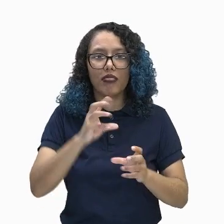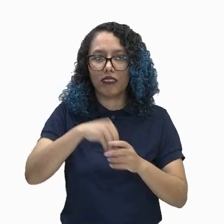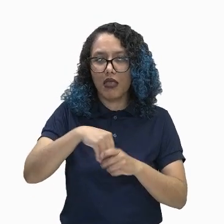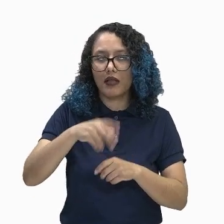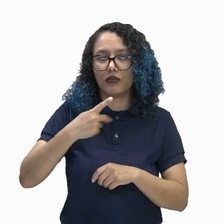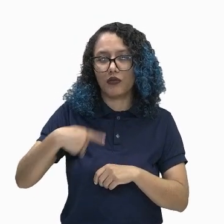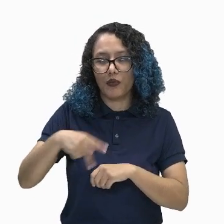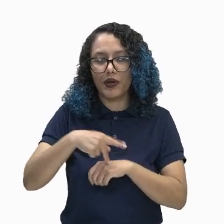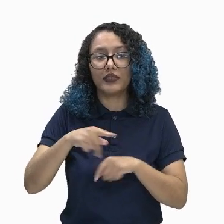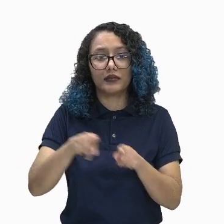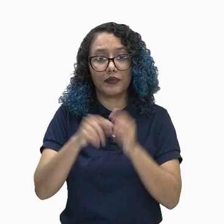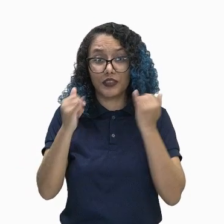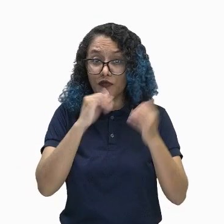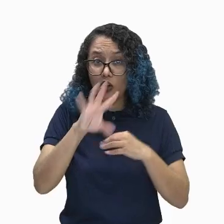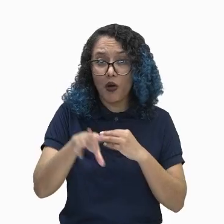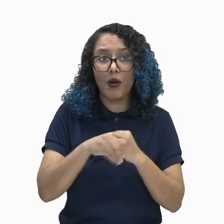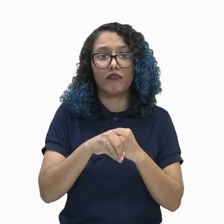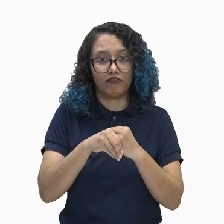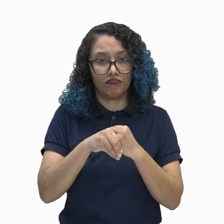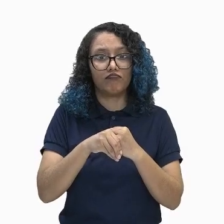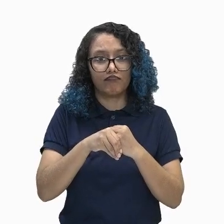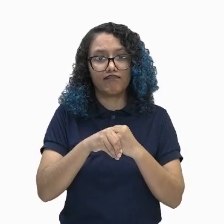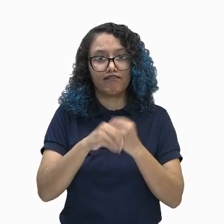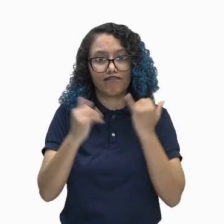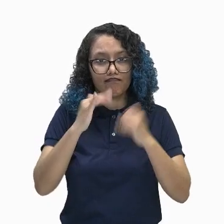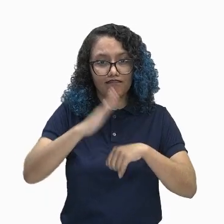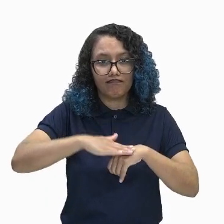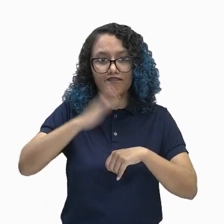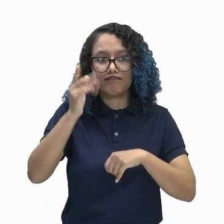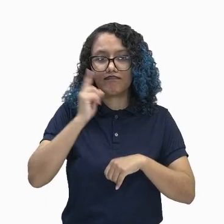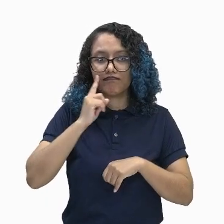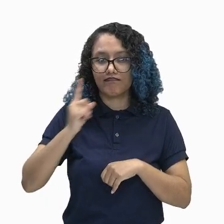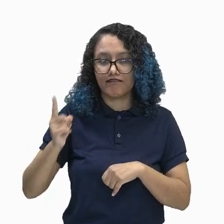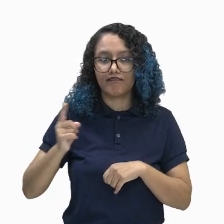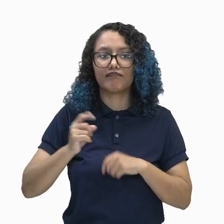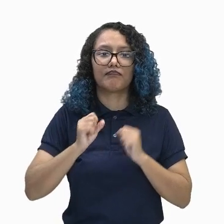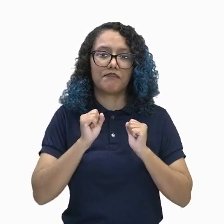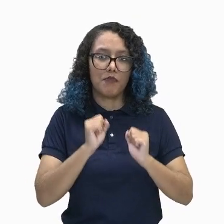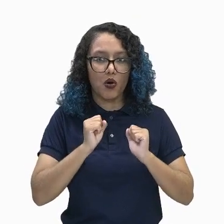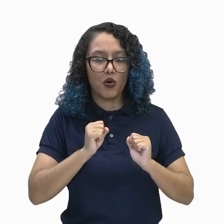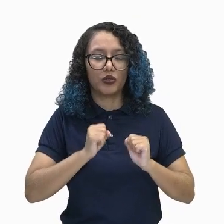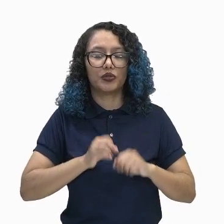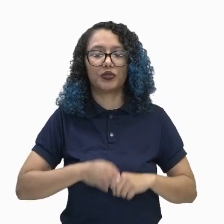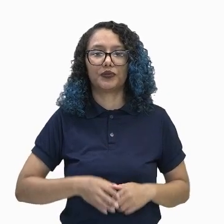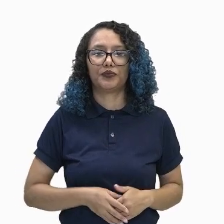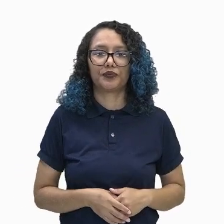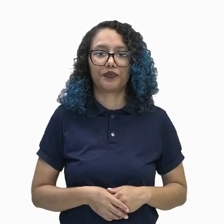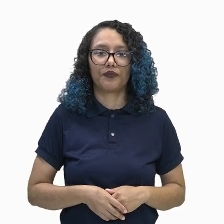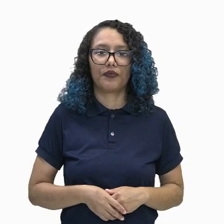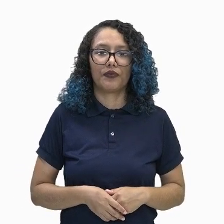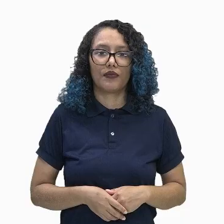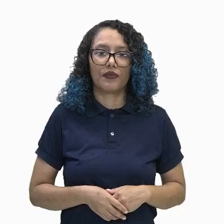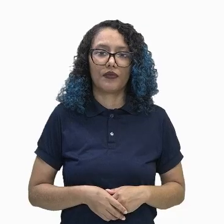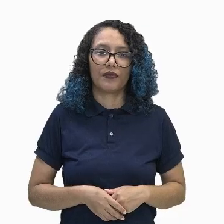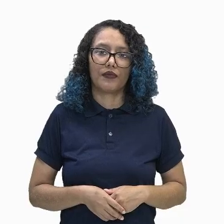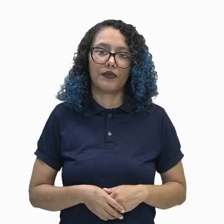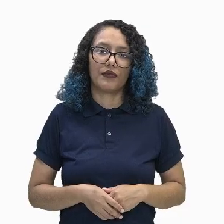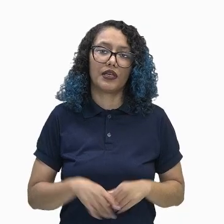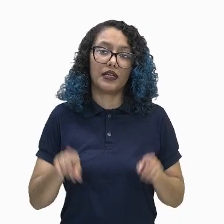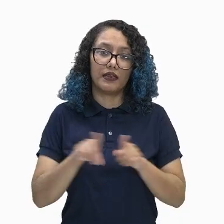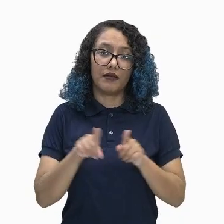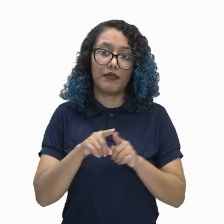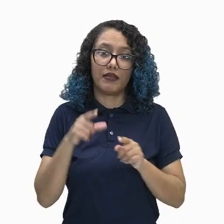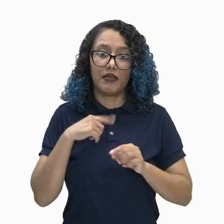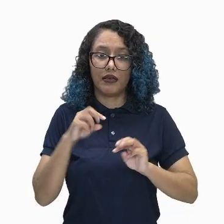saiba mais, se informe, procure saber mais sobre essa campanha, sobre o ato de doar sangue. E aí ele te dá o endereço. Observe